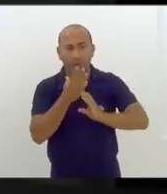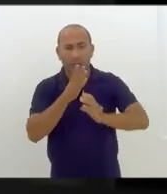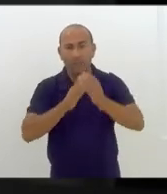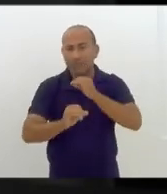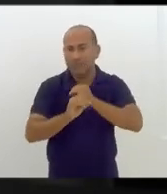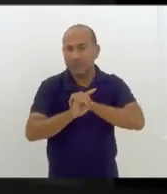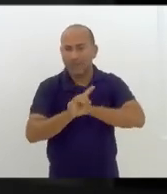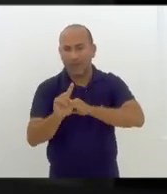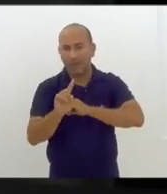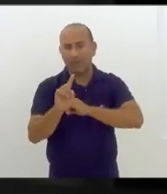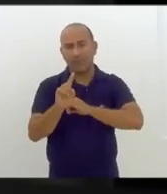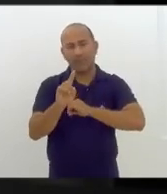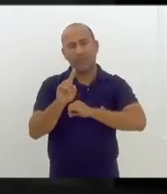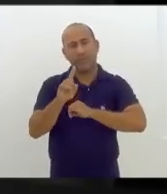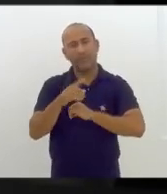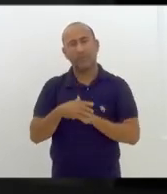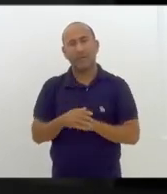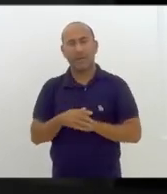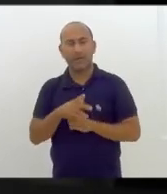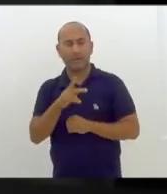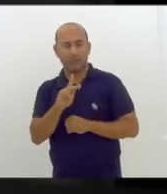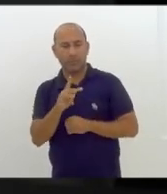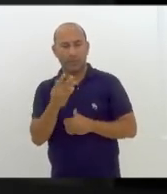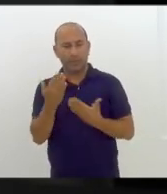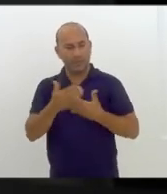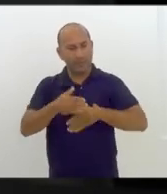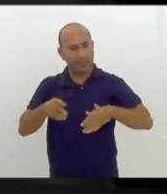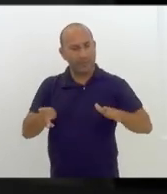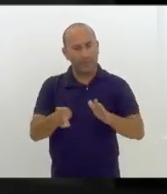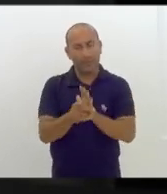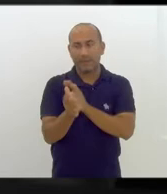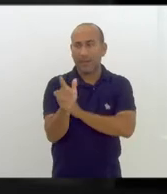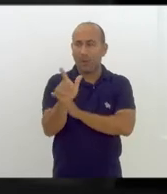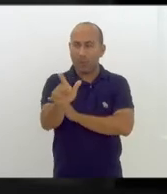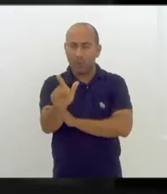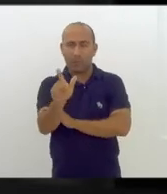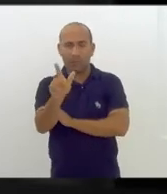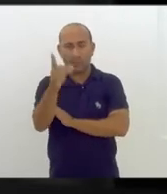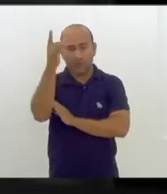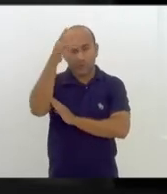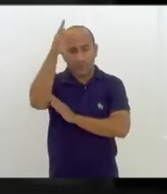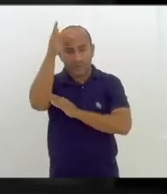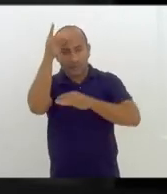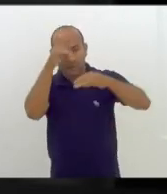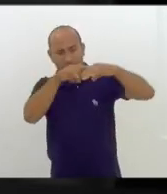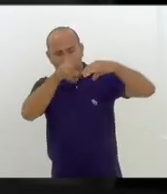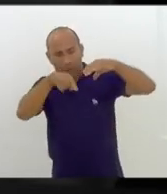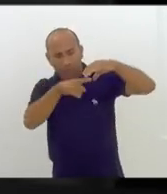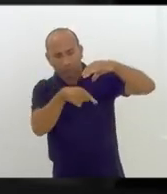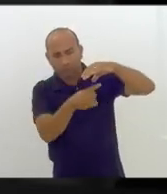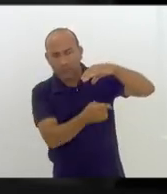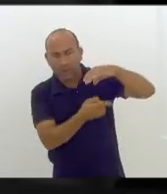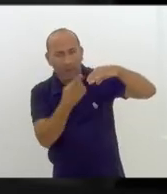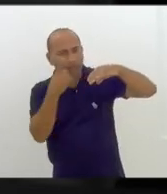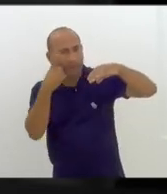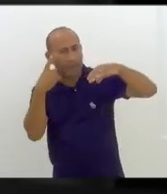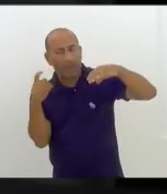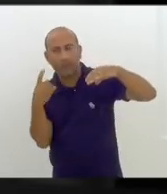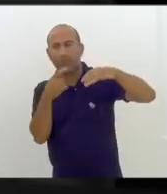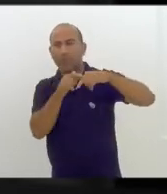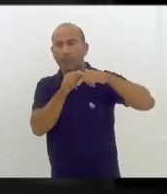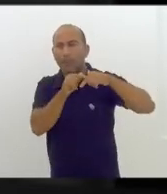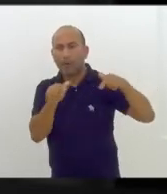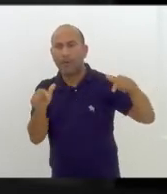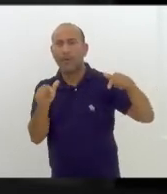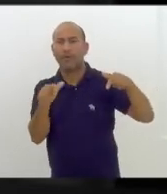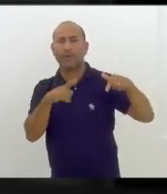eco. Sua voz pertence a outros, seu espírito pertence a cavernas, túneis e refúgios terrenos, estalagmites combatendo o